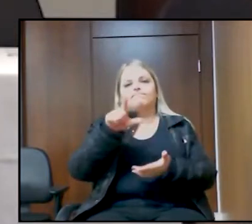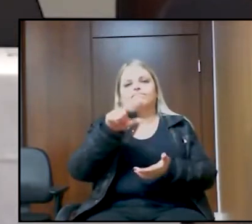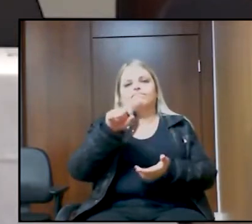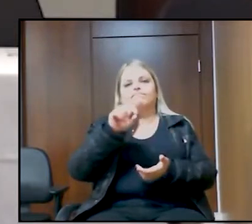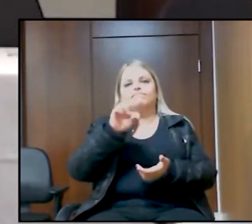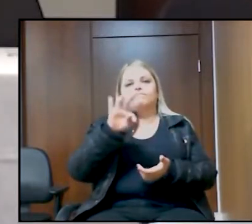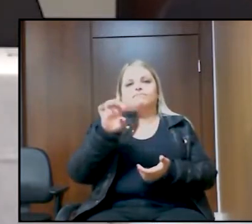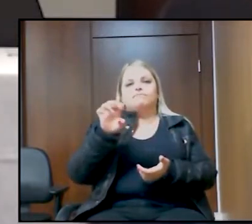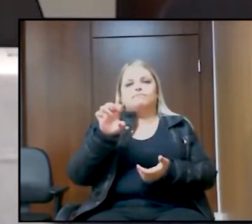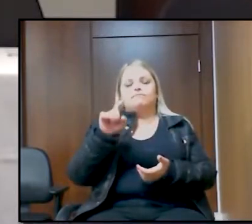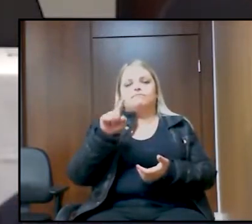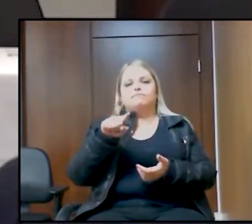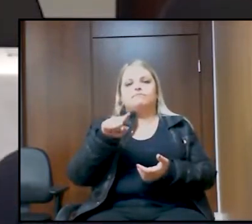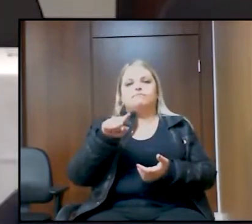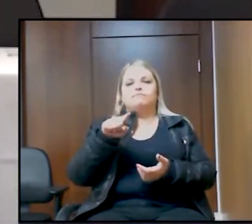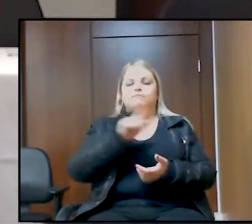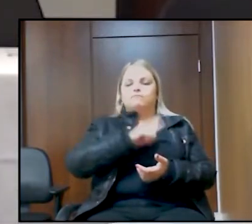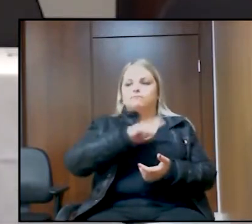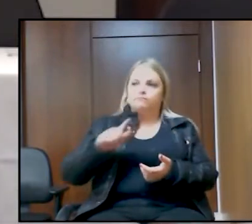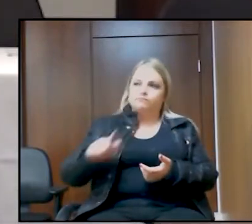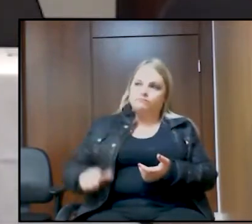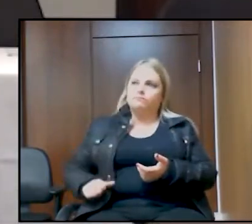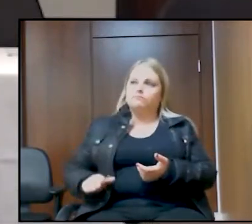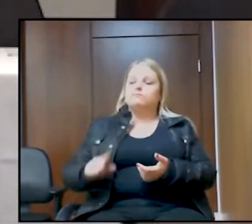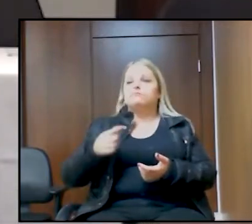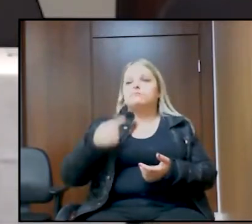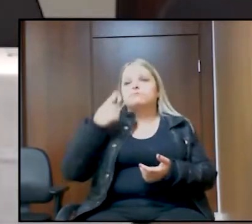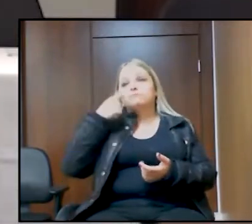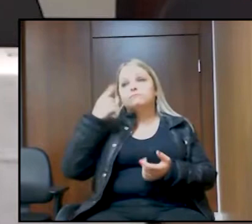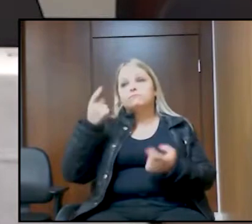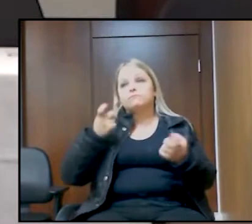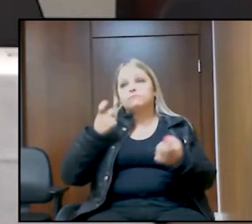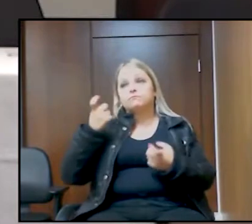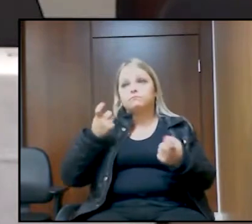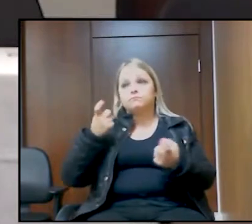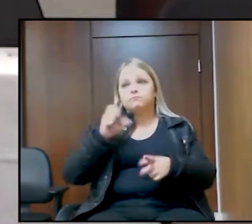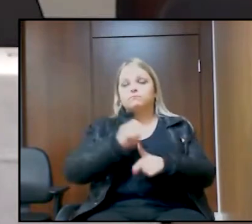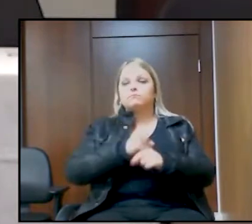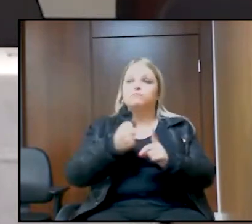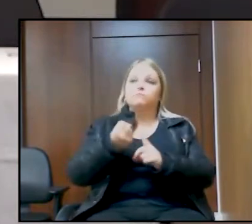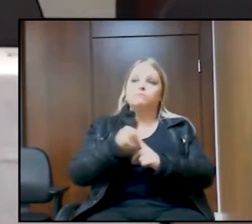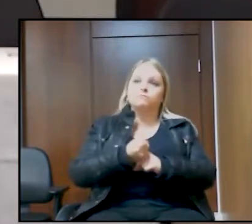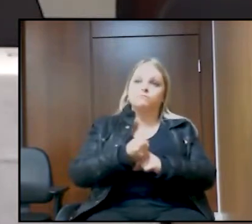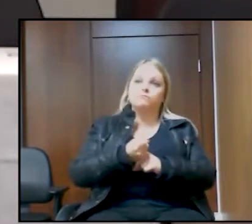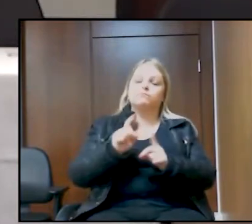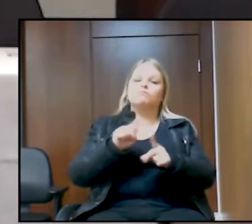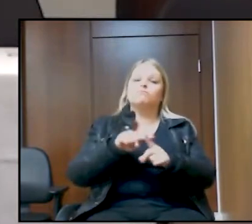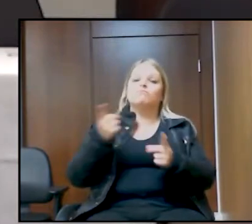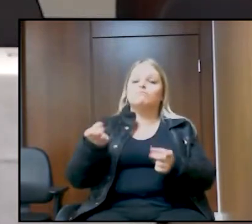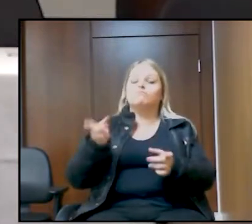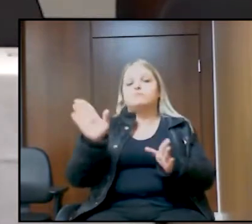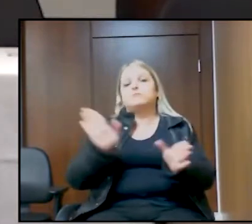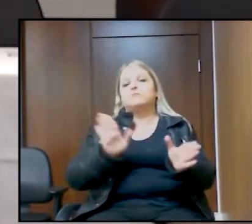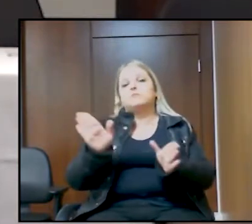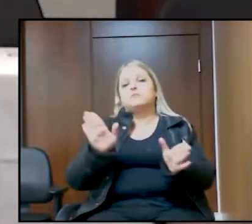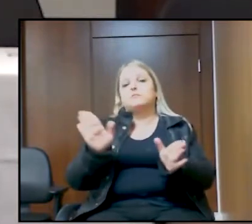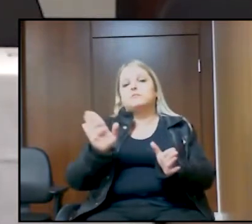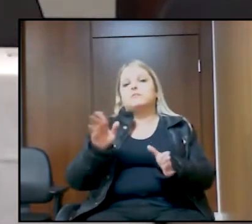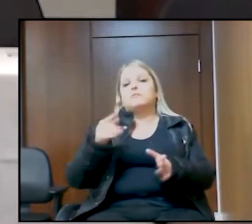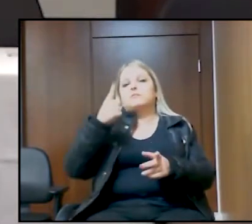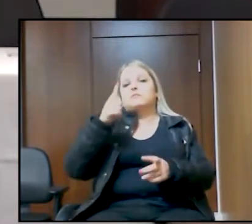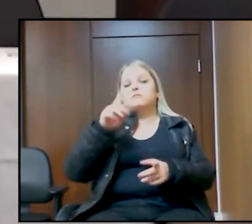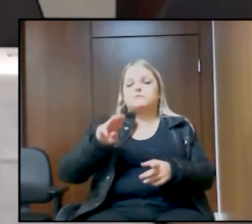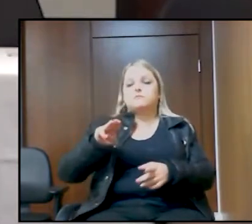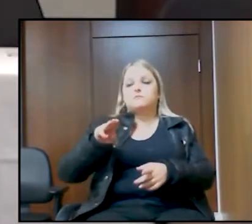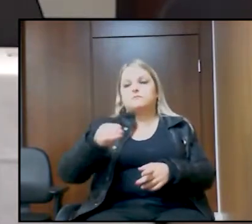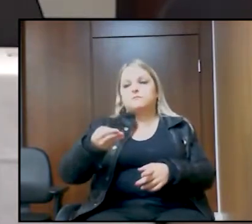governo, digamos, que tinha preocupações sociais e tal, mas a questão da acessibilidade, nesse 1 milhão de